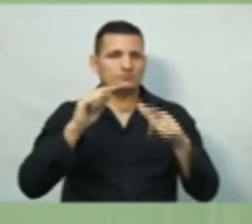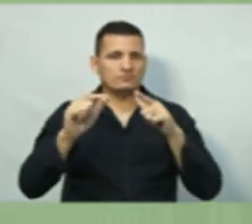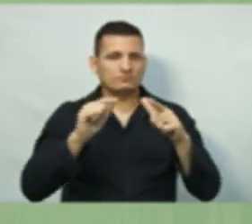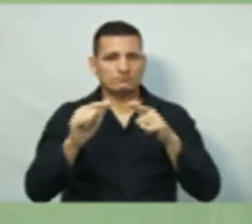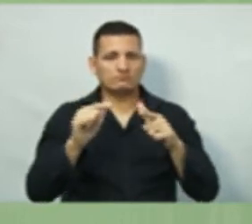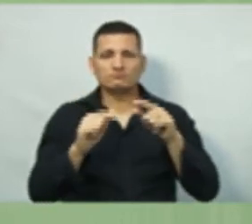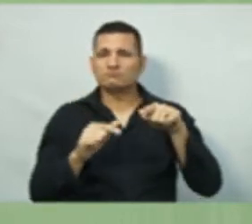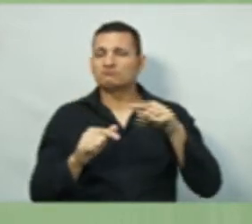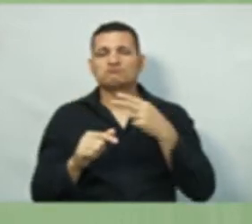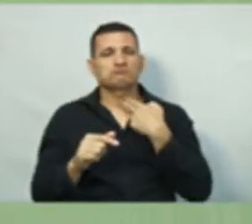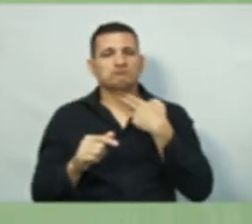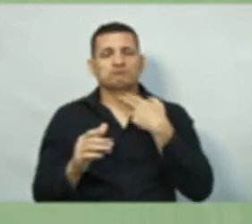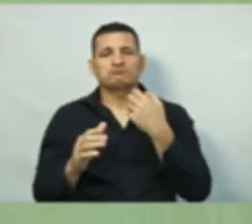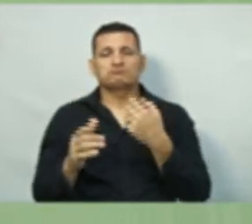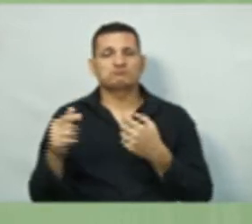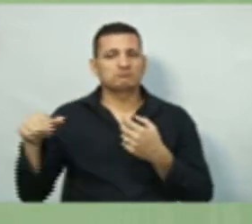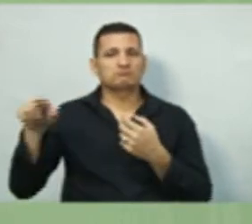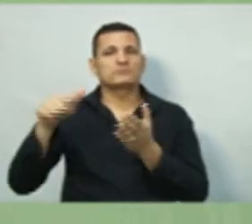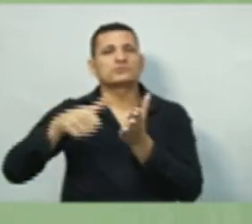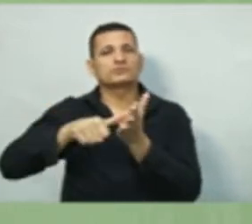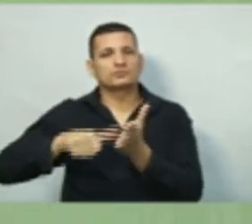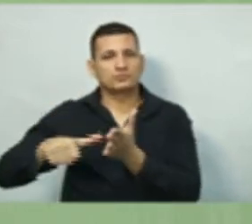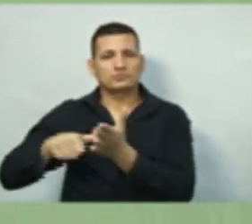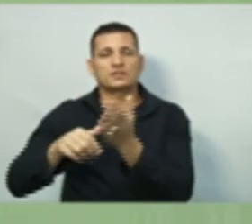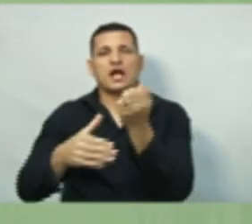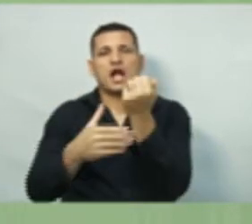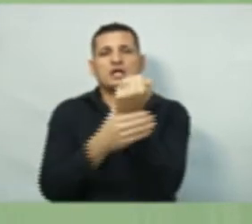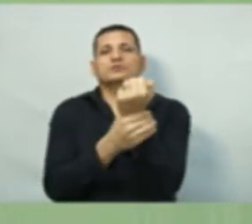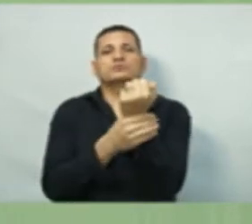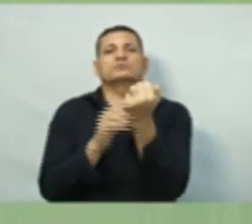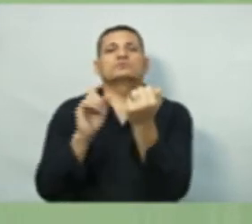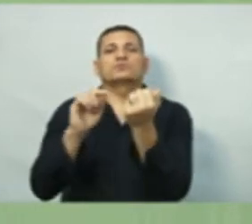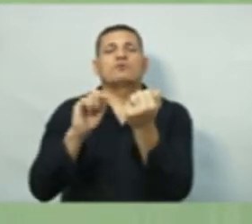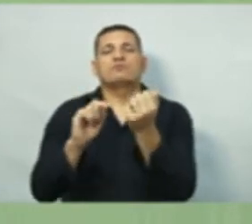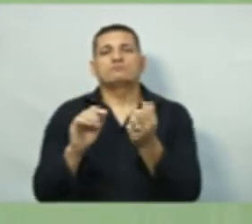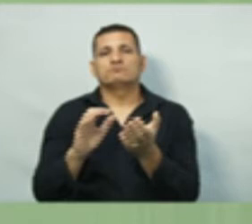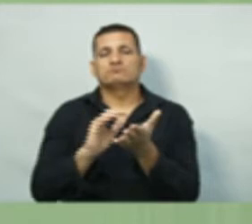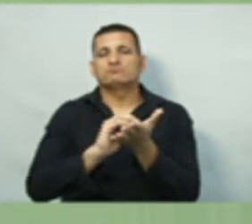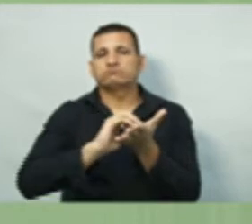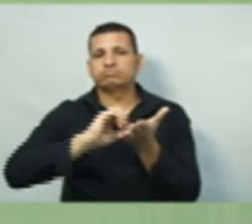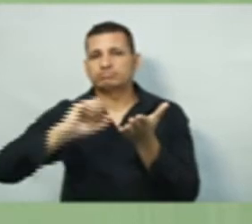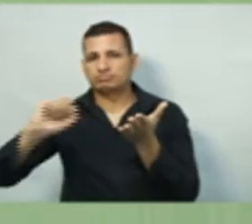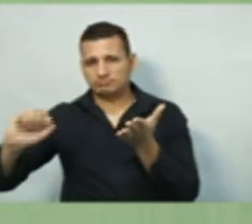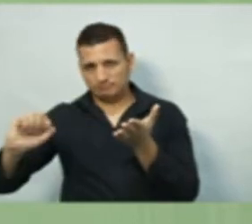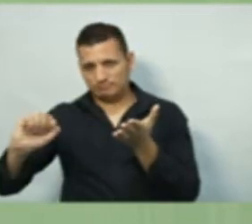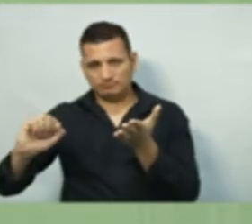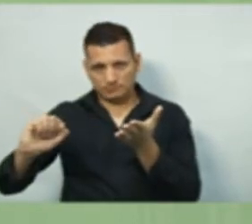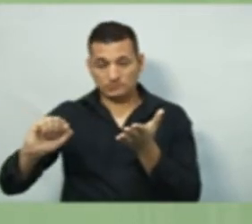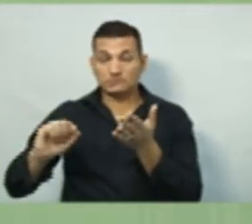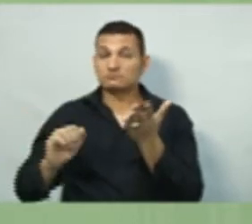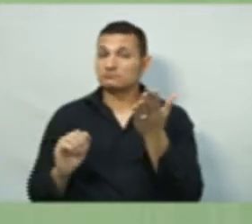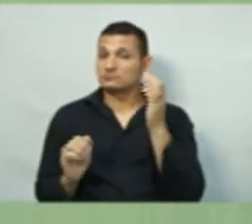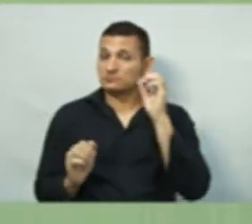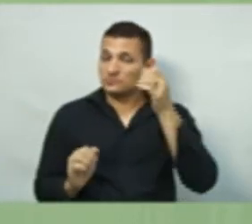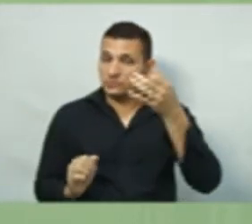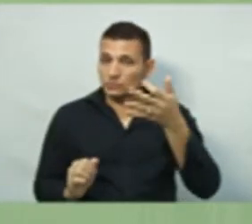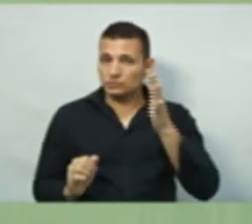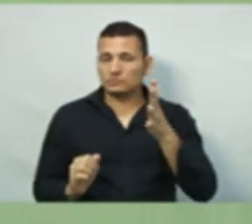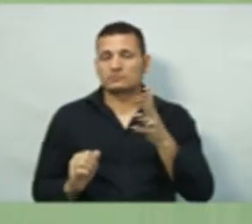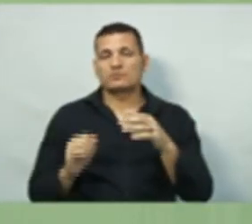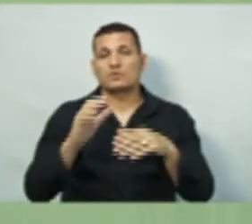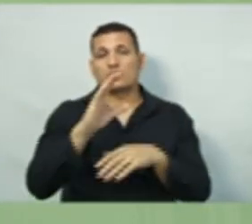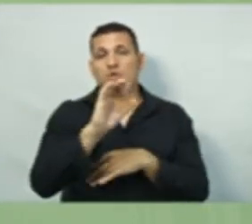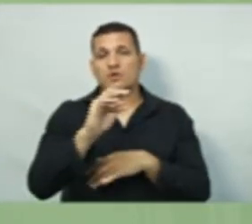pode garantir aos sócios o direito a retiradas. Falamos bastante sobre isso, que a cooperativa de trabalho